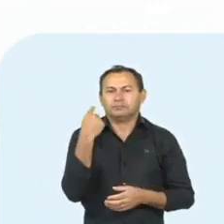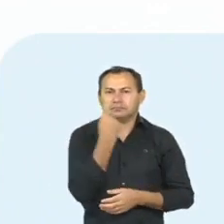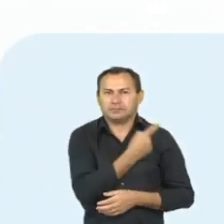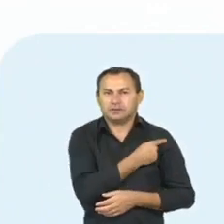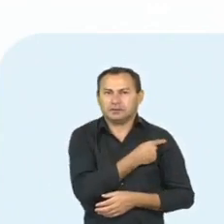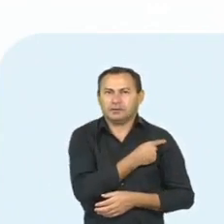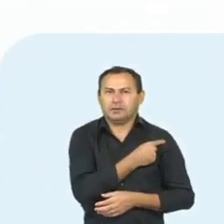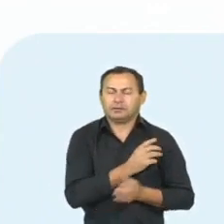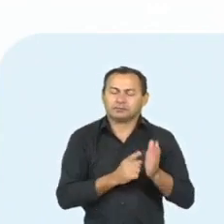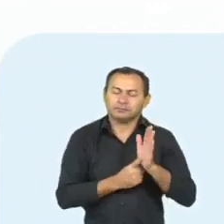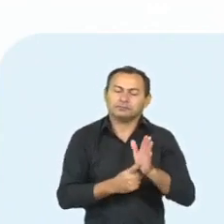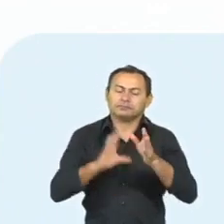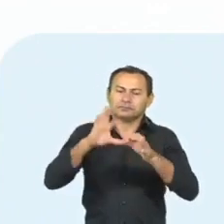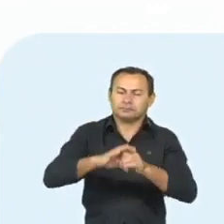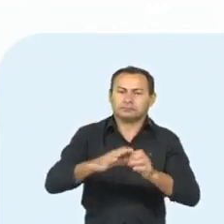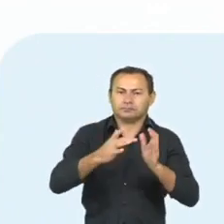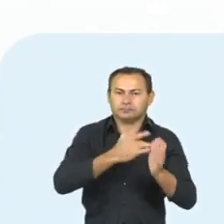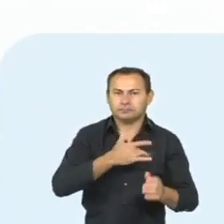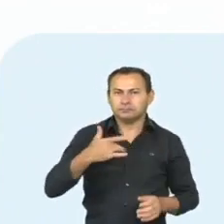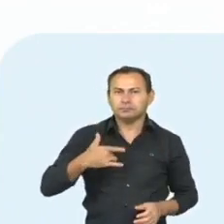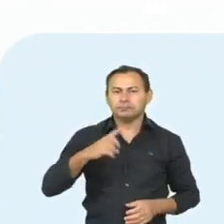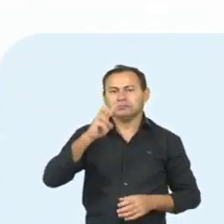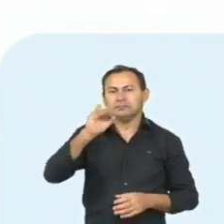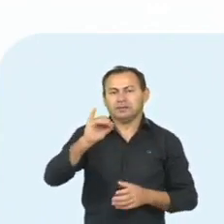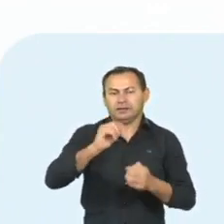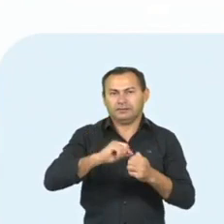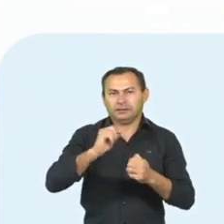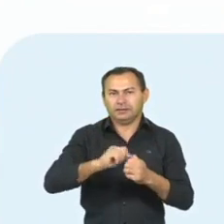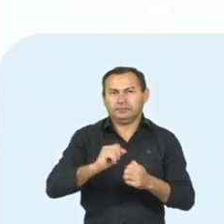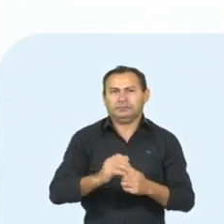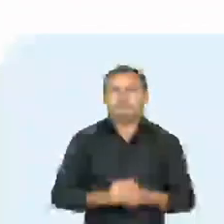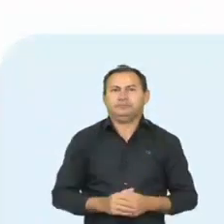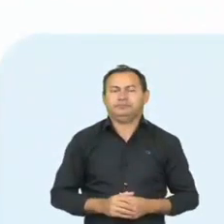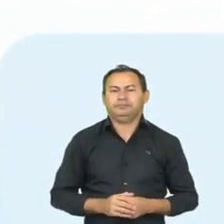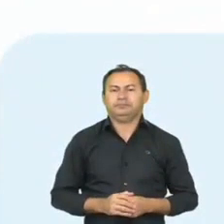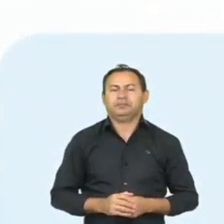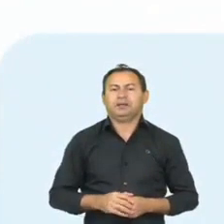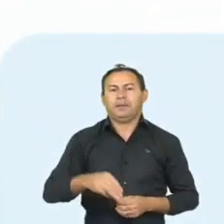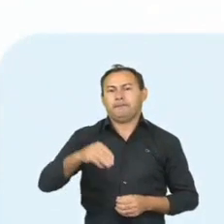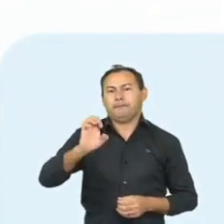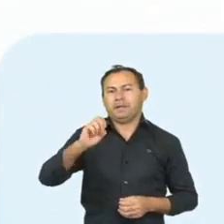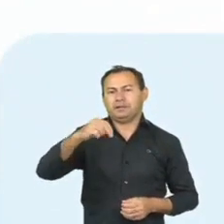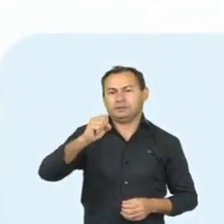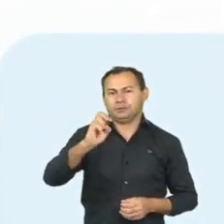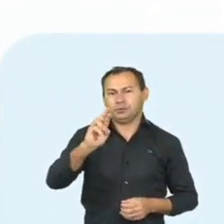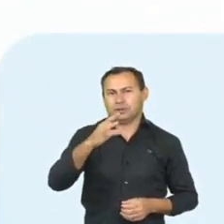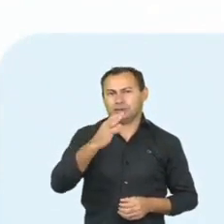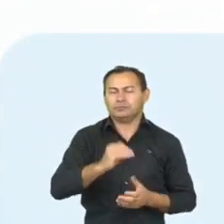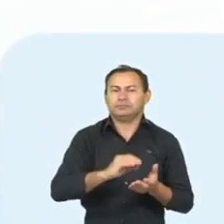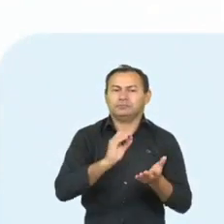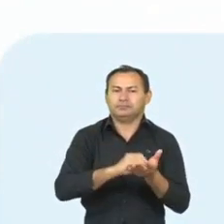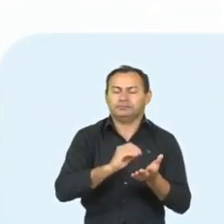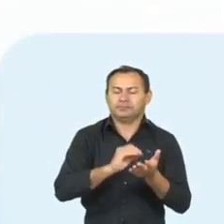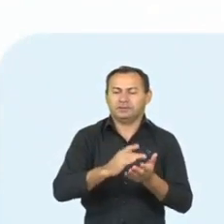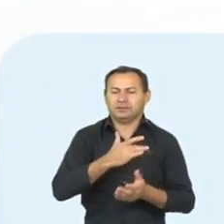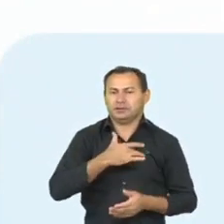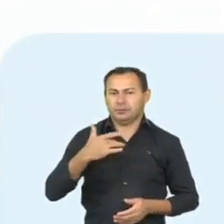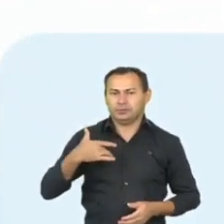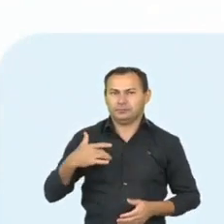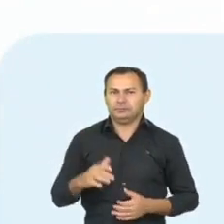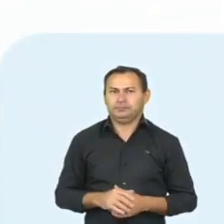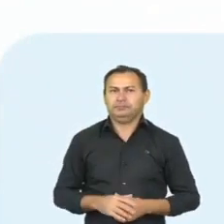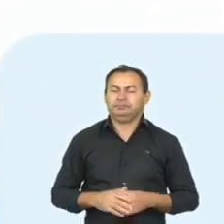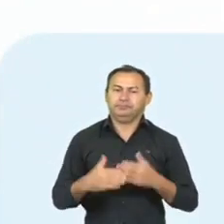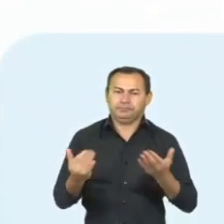invés de mensurar a saúde, o que nós vamos realizar? A mensuração da ausência de saúde.